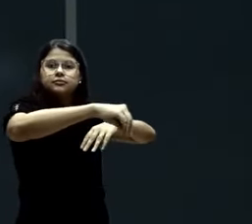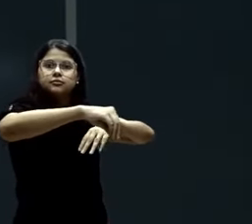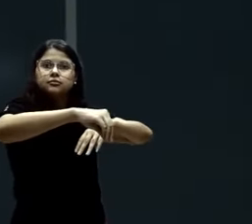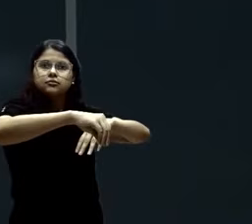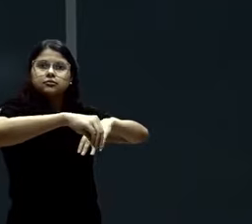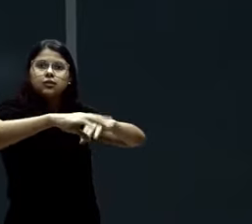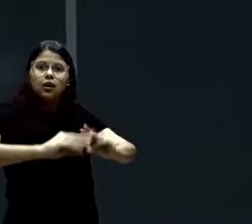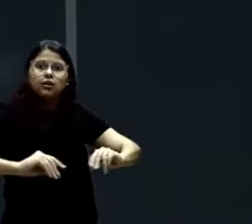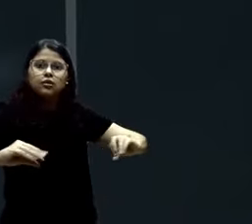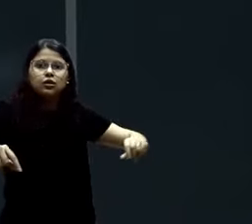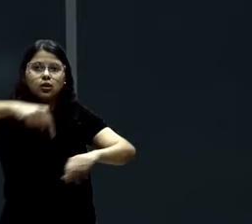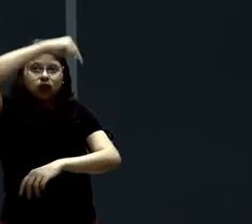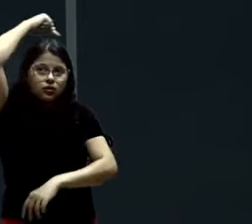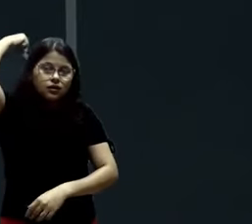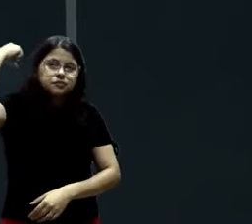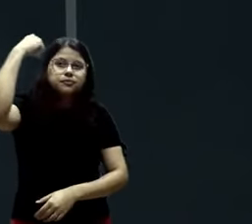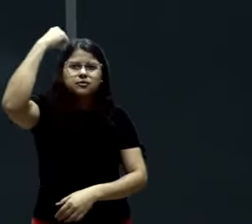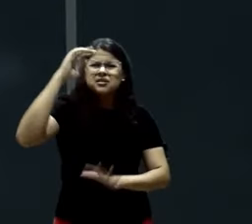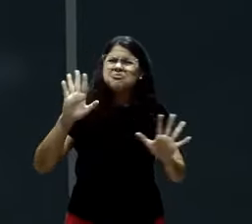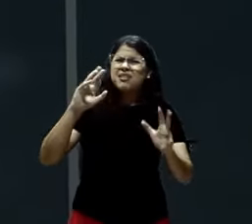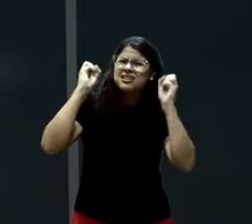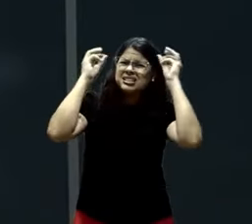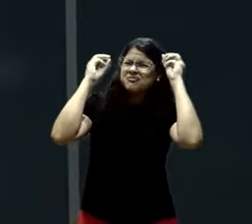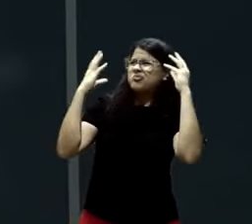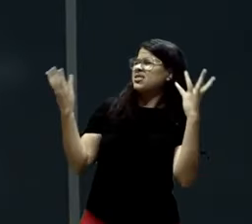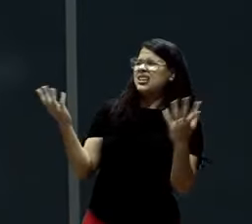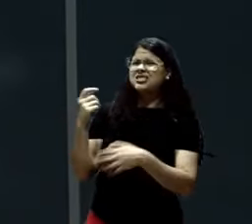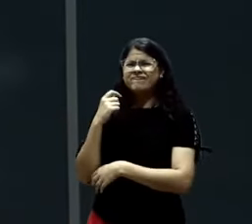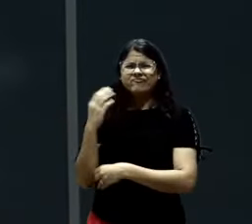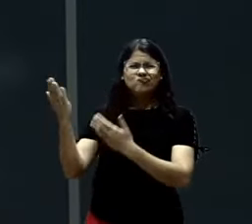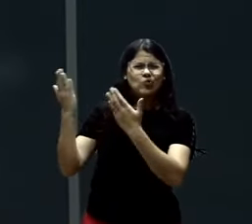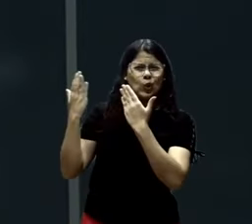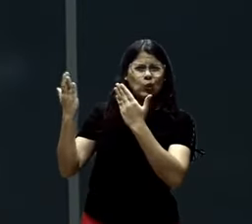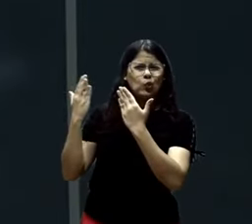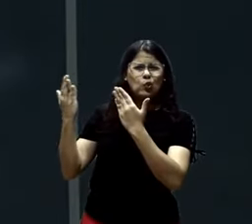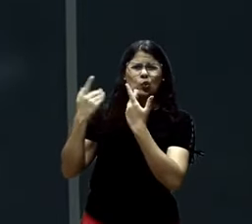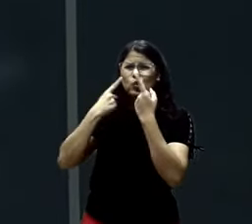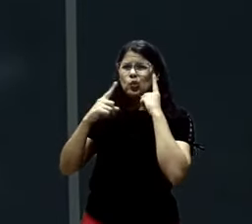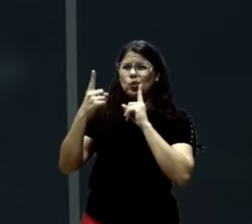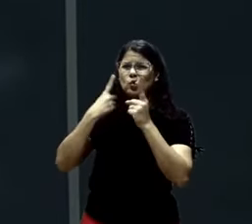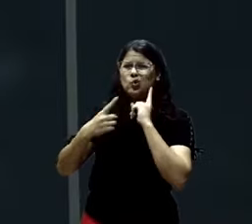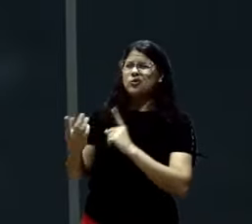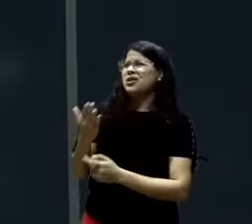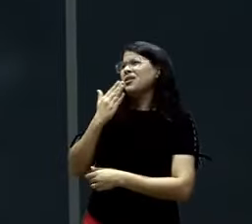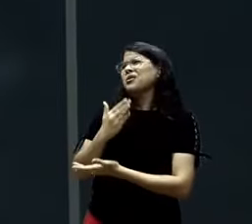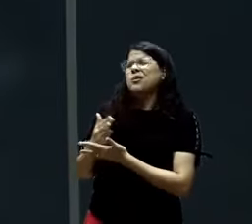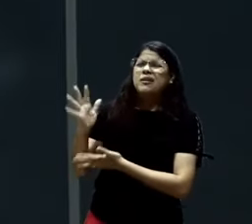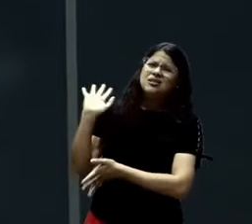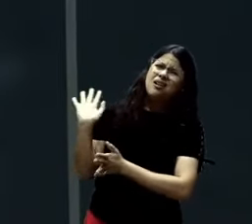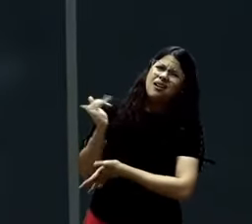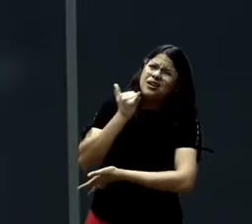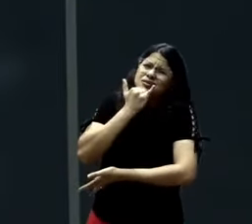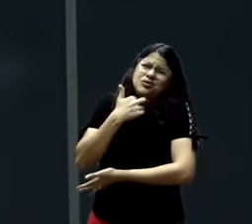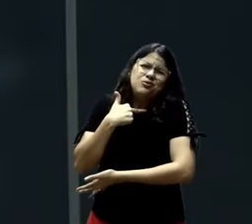Mas Moisés não acredita. Moisés começa a dar desculpa, como eu e você. Quando Deus nos